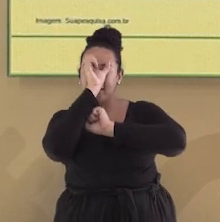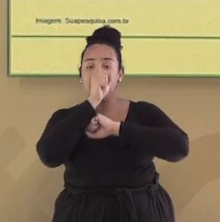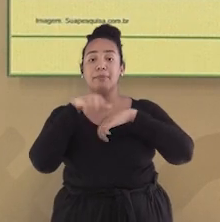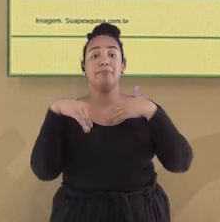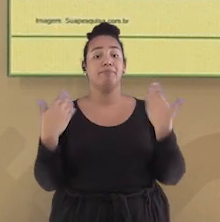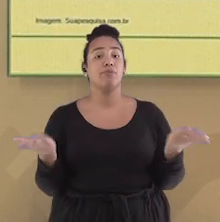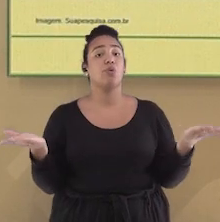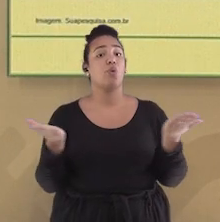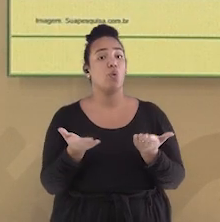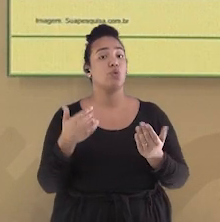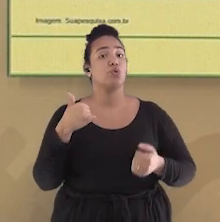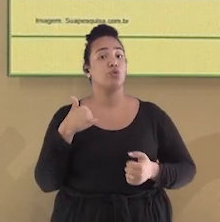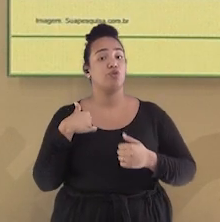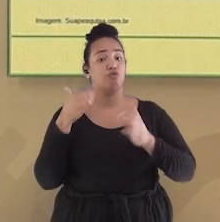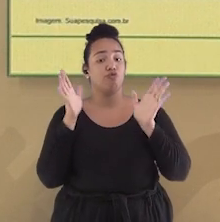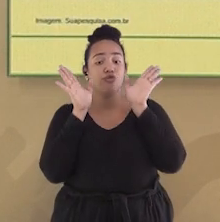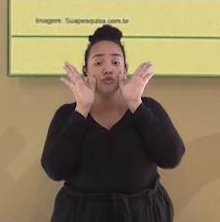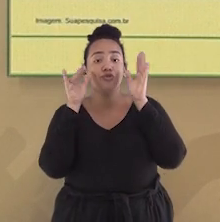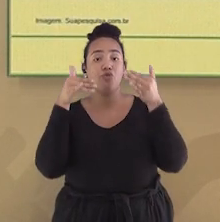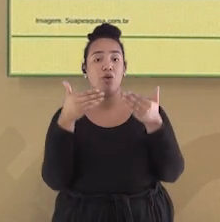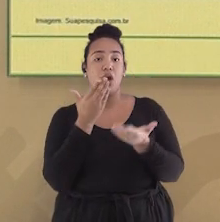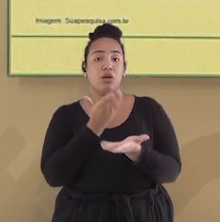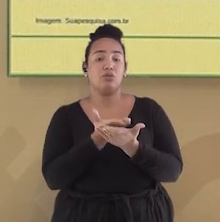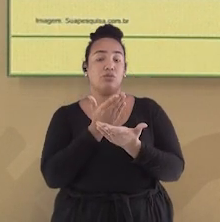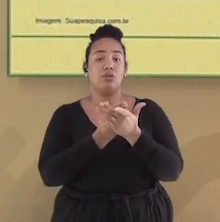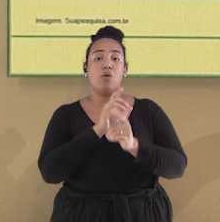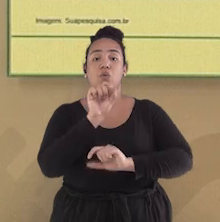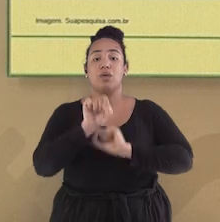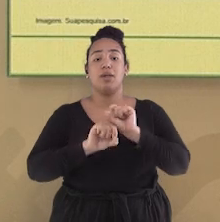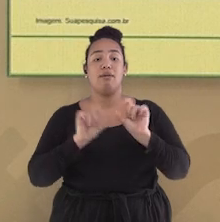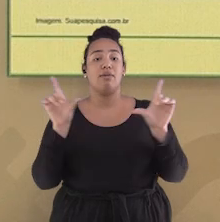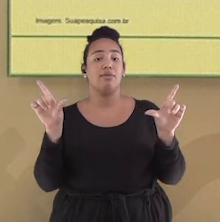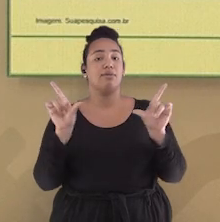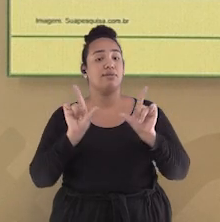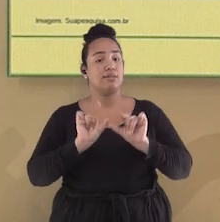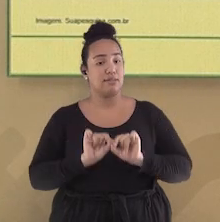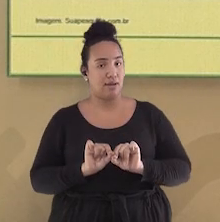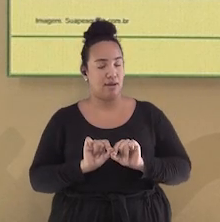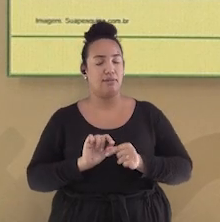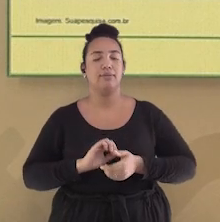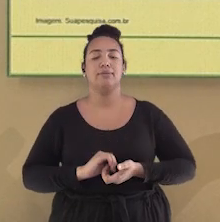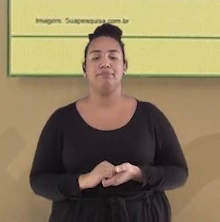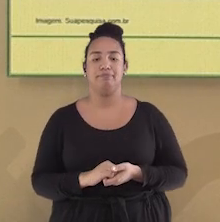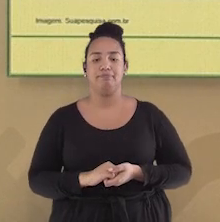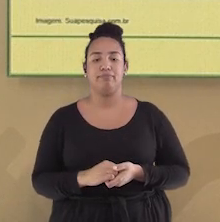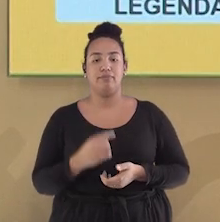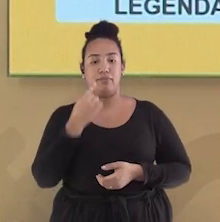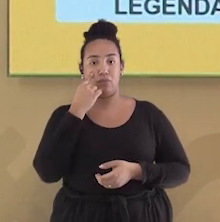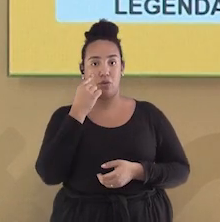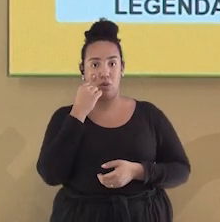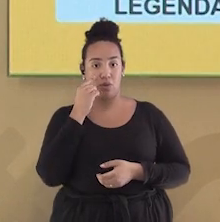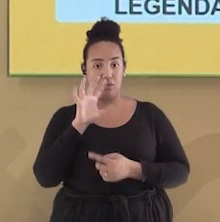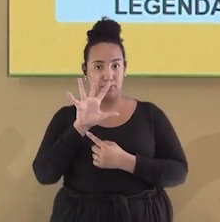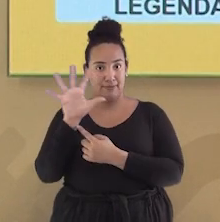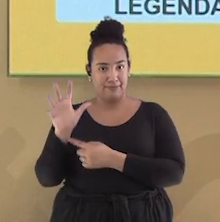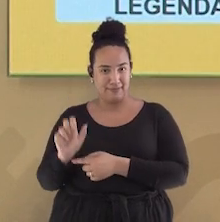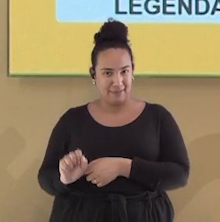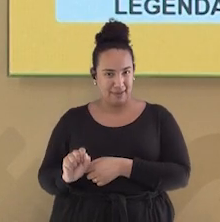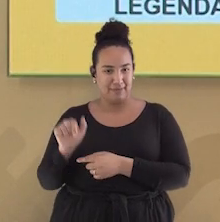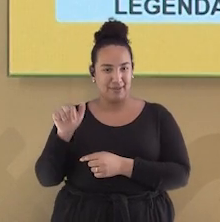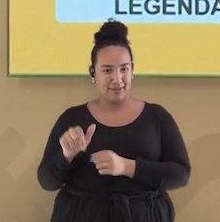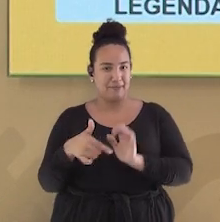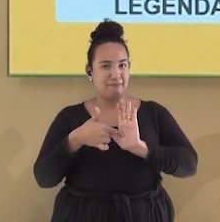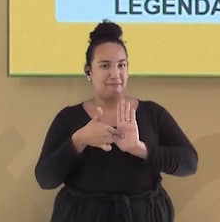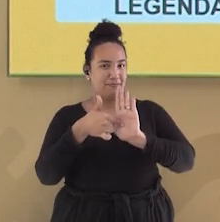compreendermos. Hoje, especificamente, vamos falar sobre as escalas cartográficas. Ampliei um